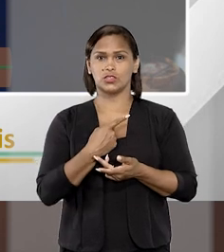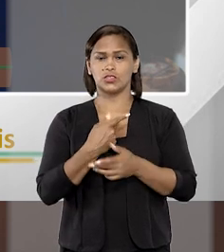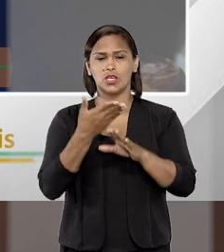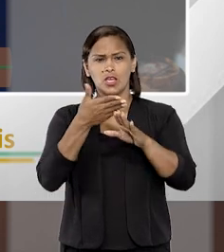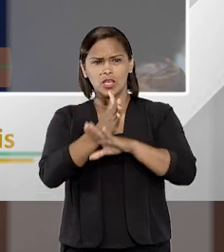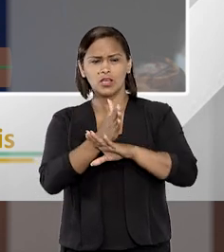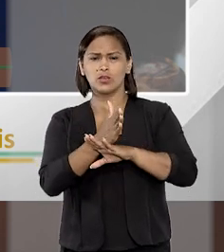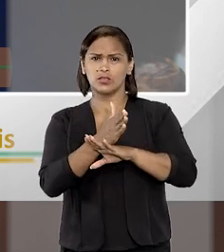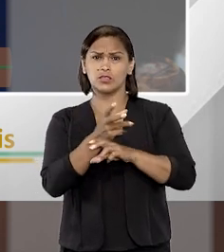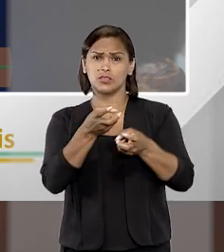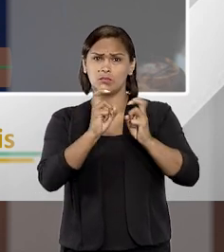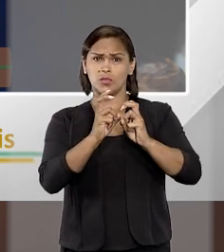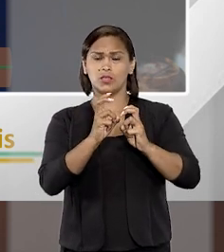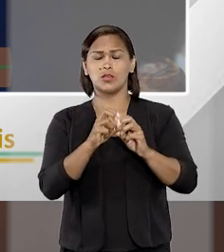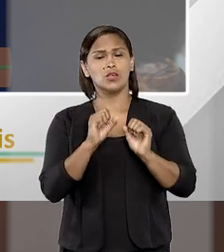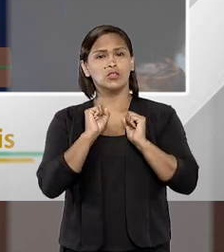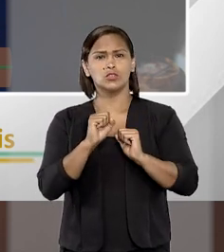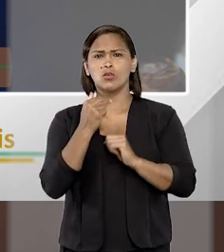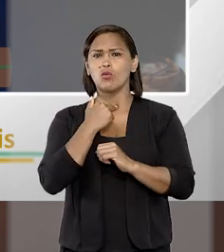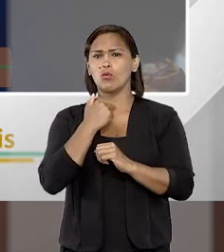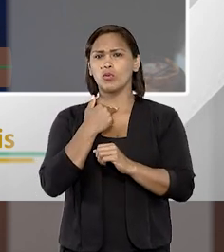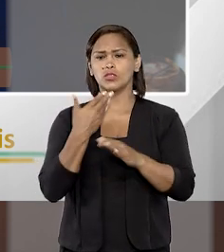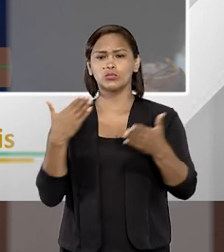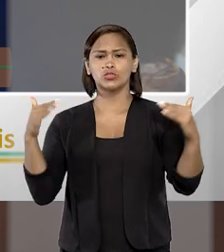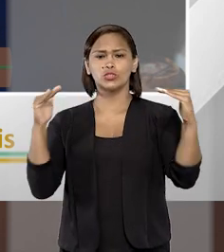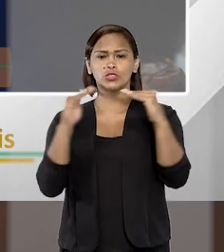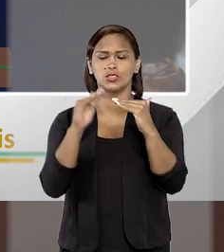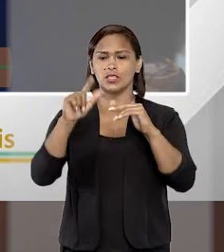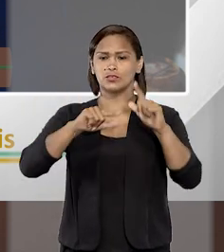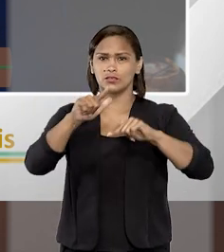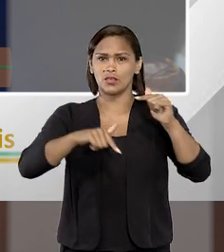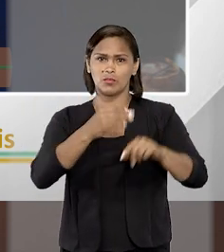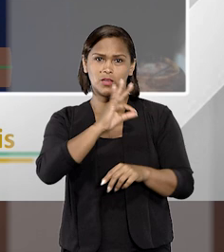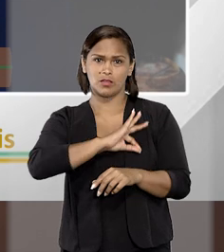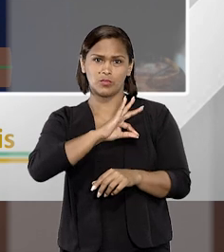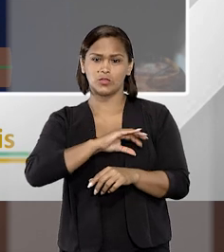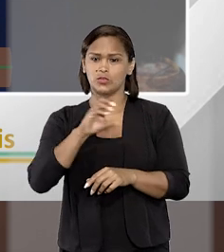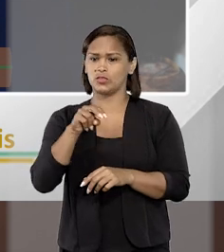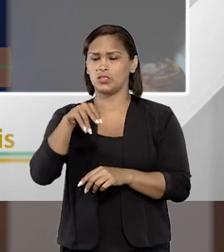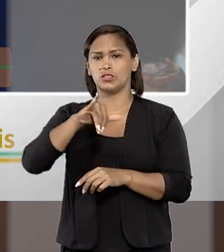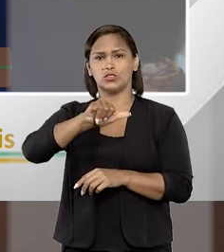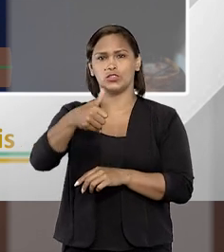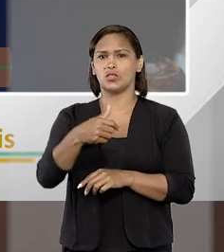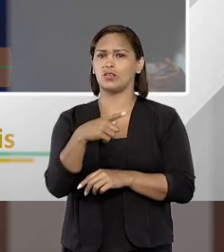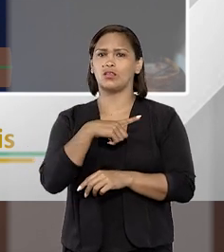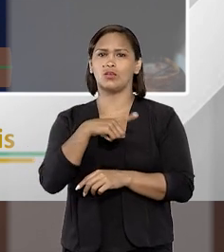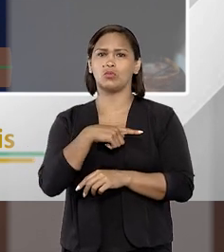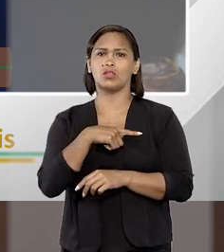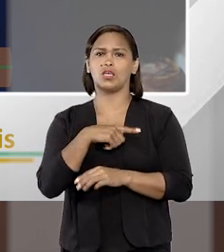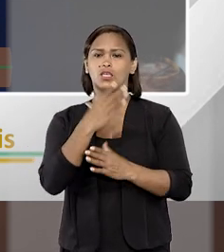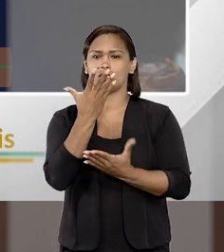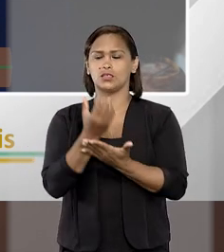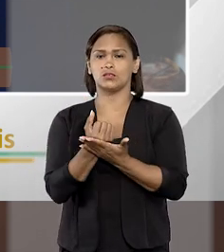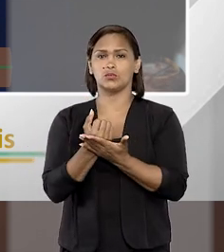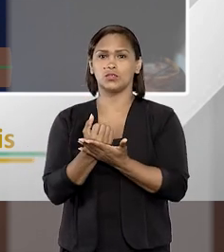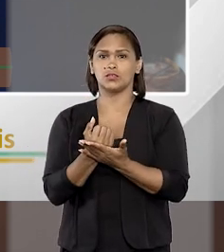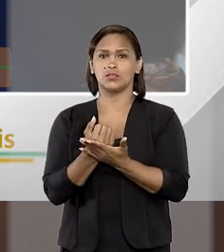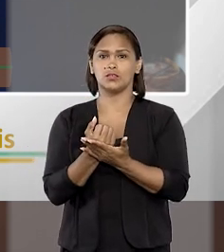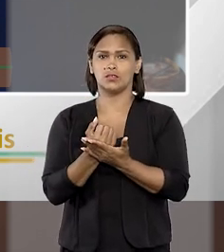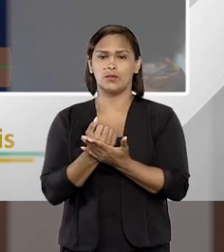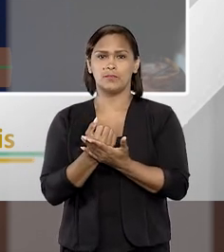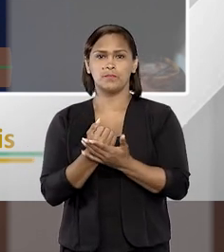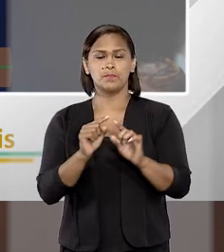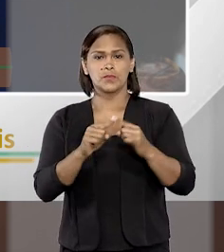conhecimento é claro que nós não podemos interferir diretamente o trabalho da polícia CNJ não tem essa atribuição